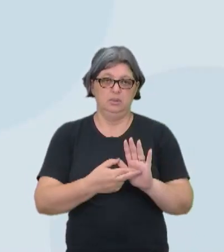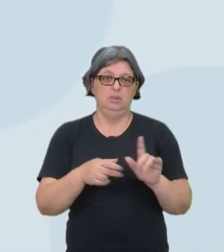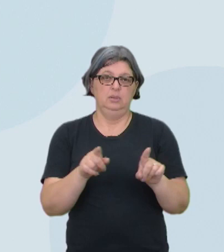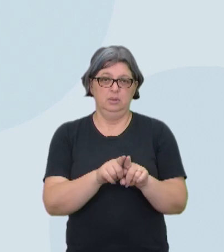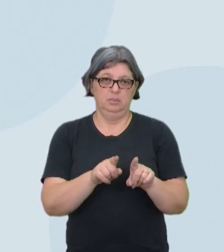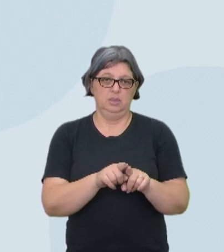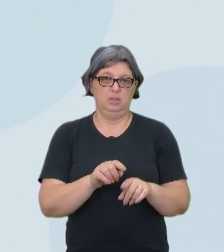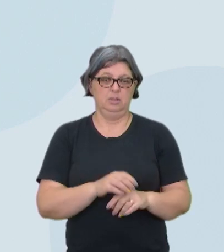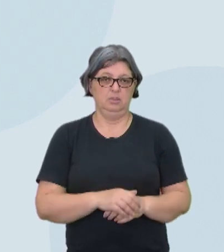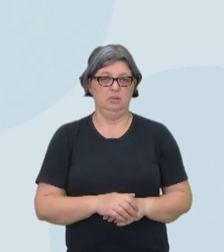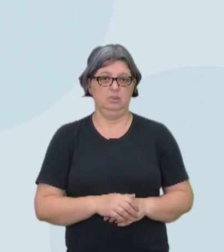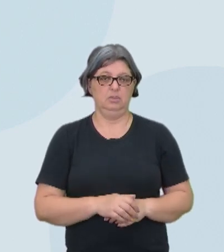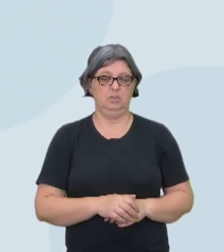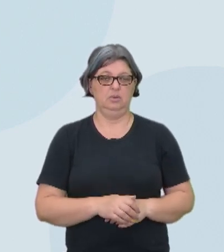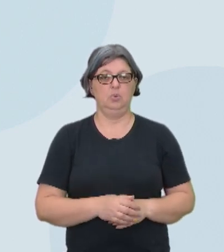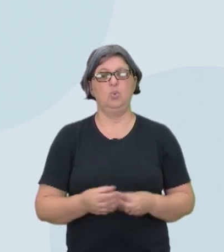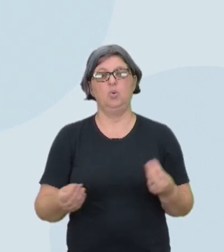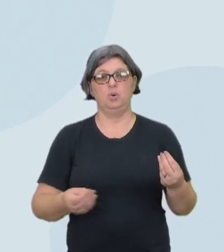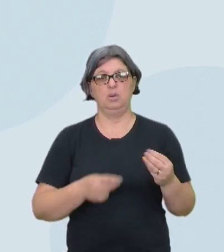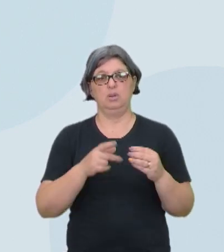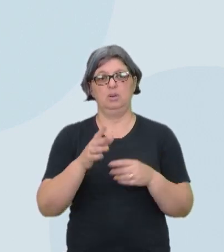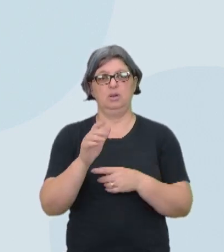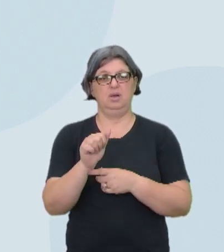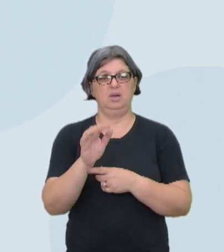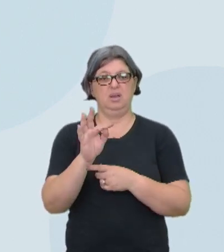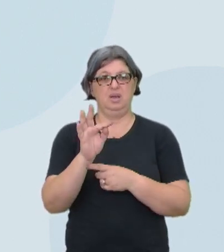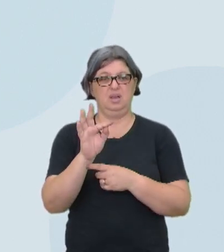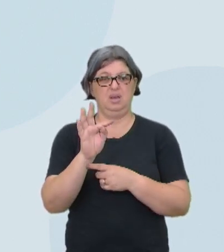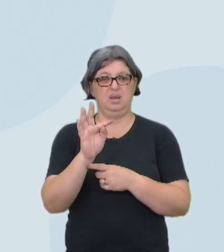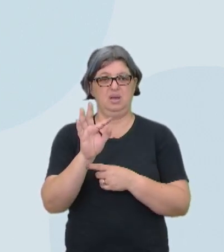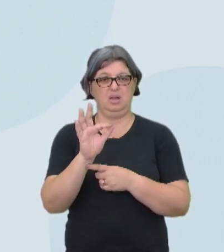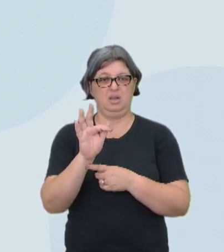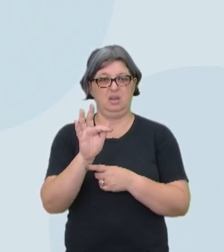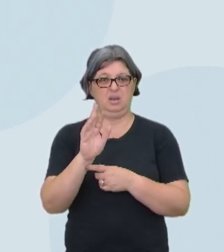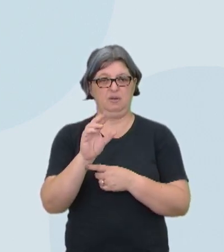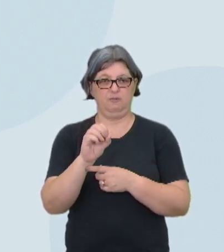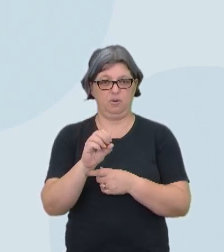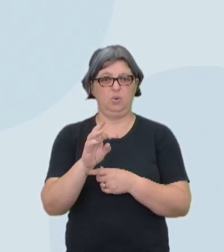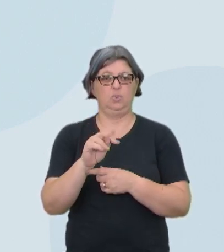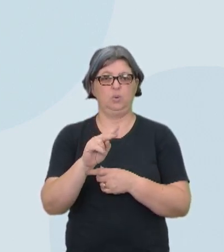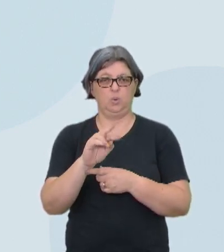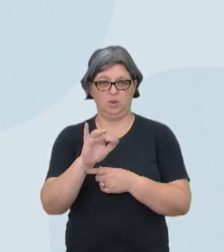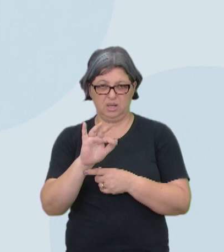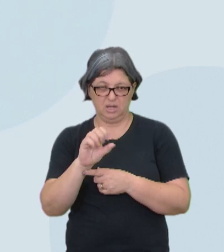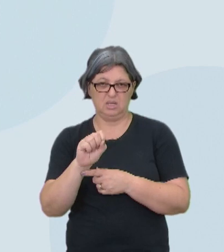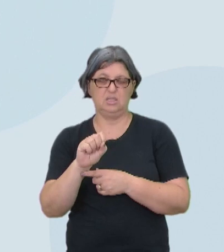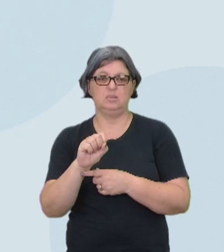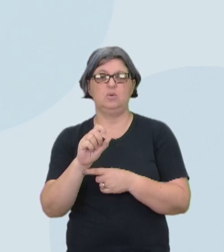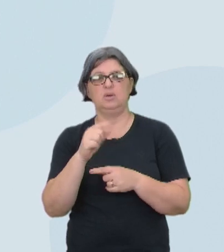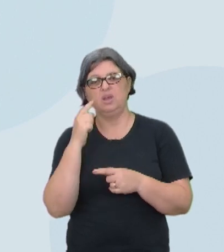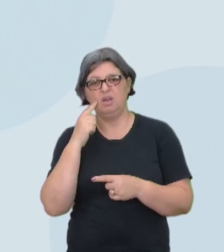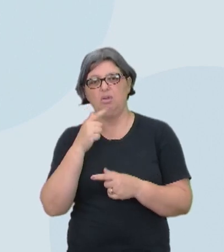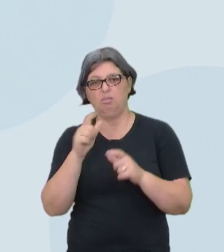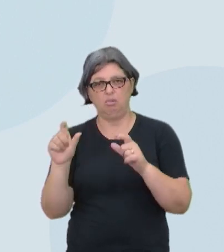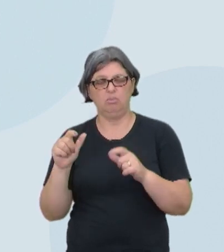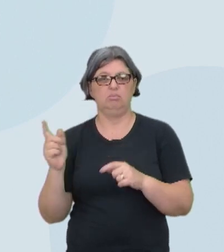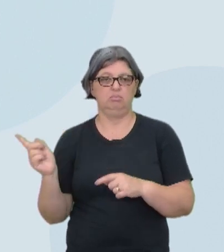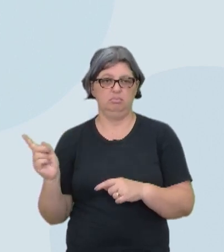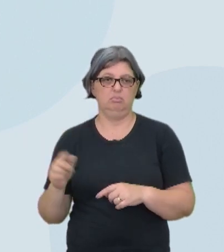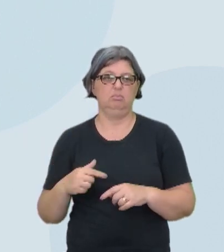Também falamos sobre o que é afrofuturismo e afroperspectiva. A relação